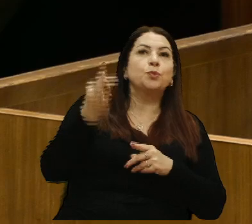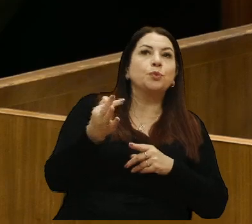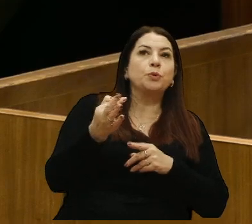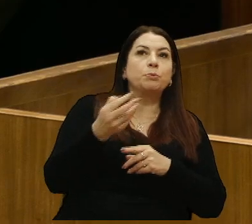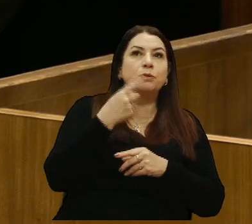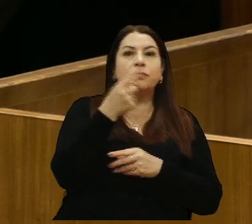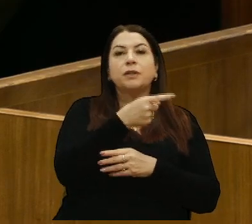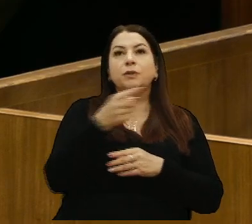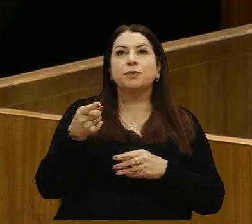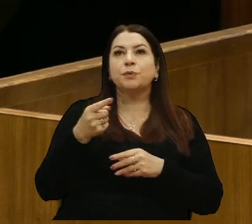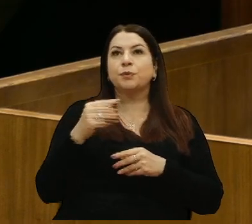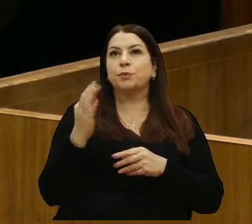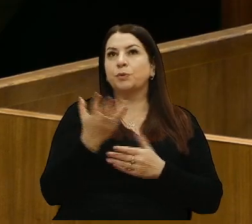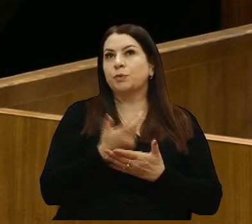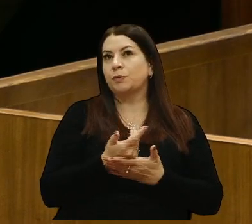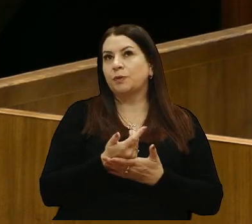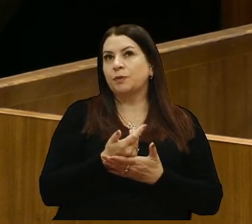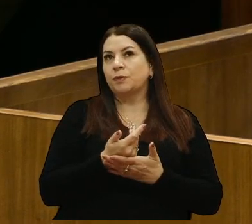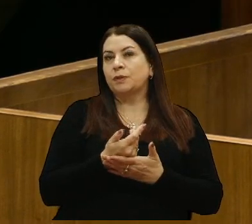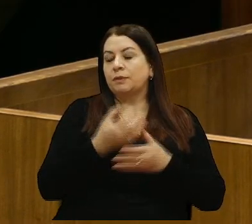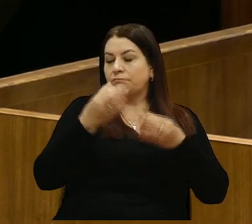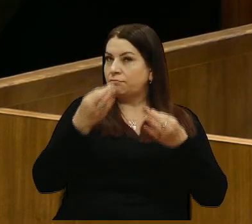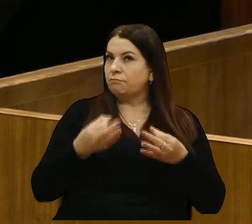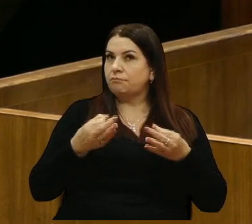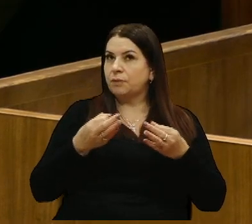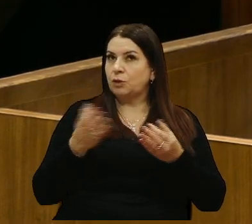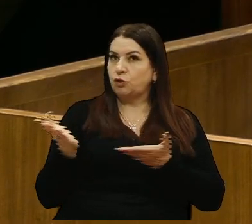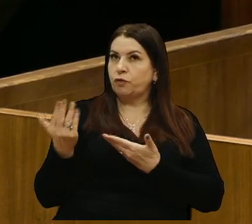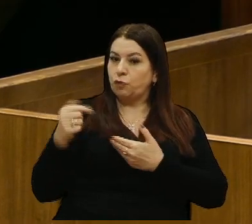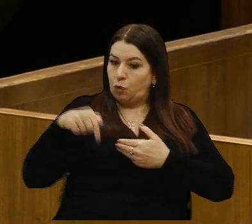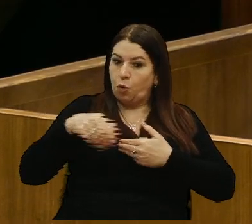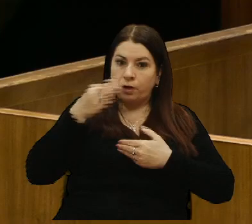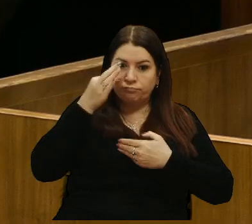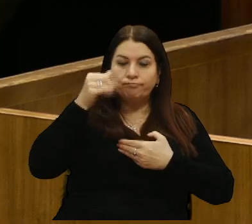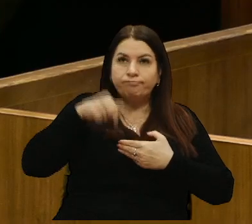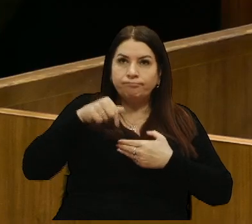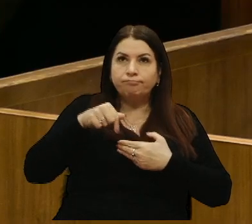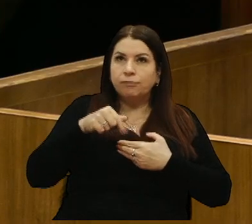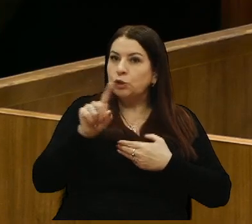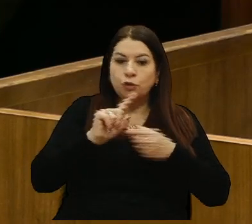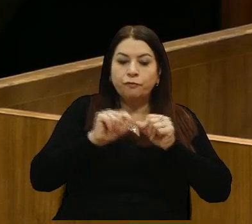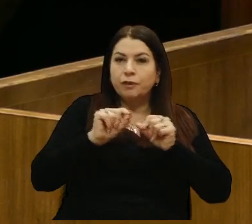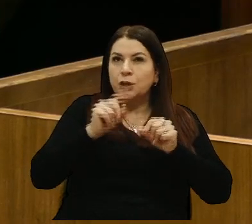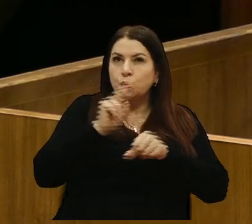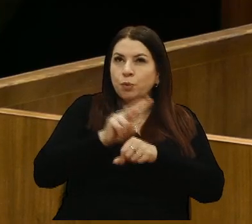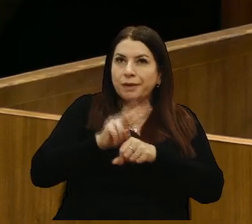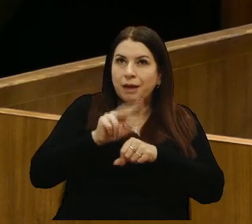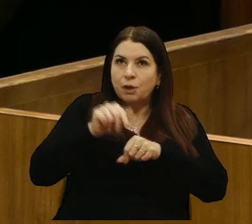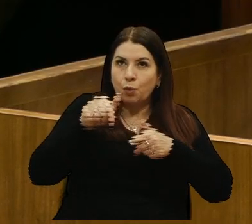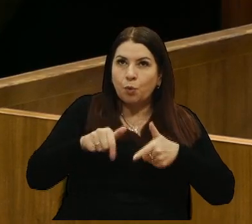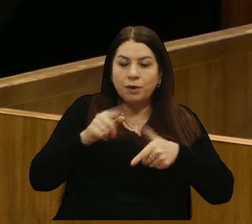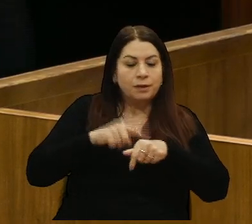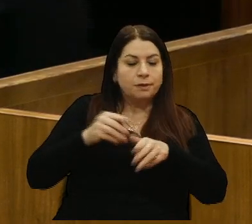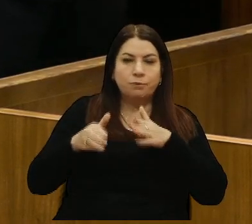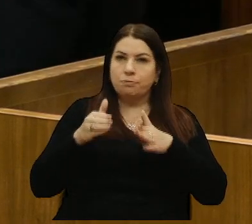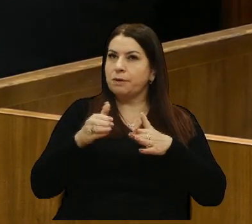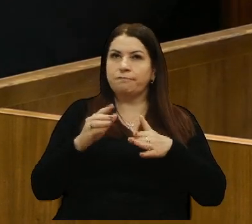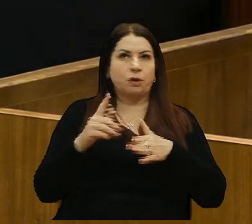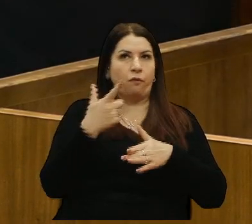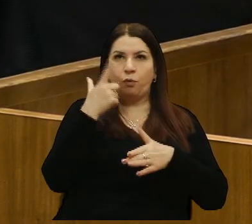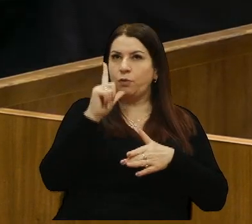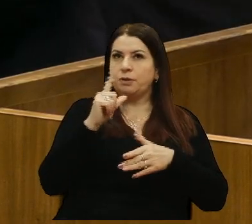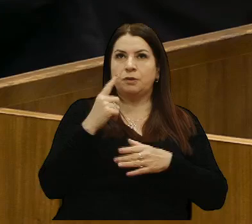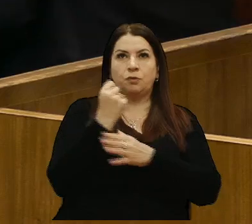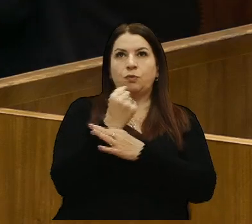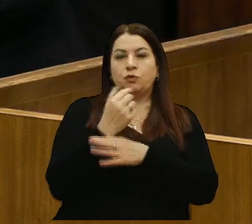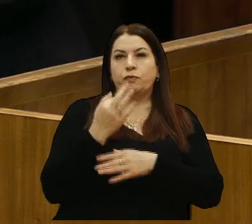digo para vocês com toda certeza, a juventude ela é o presente. Se nós não tratarmos e cuidarmos da juventude nesse momento, nós não vamos garantir